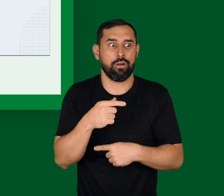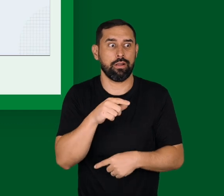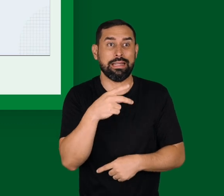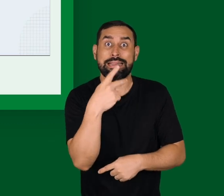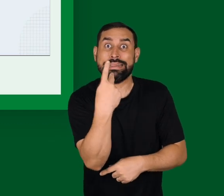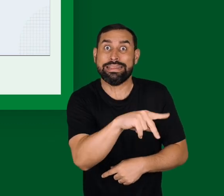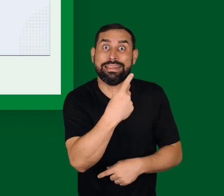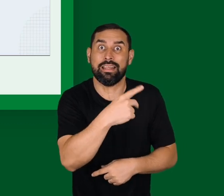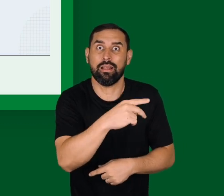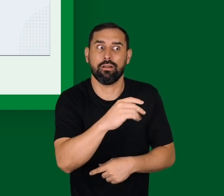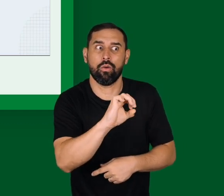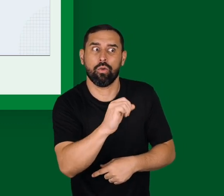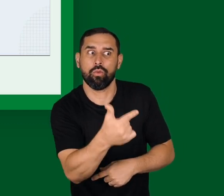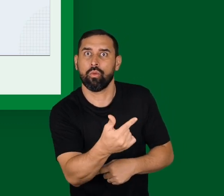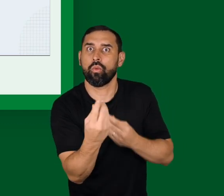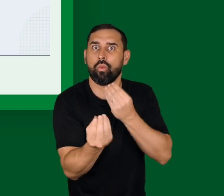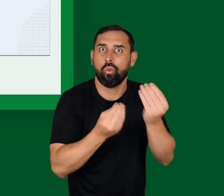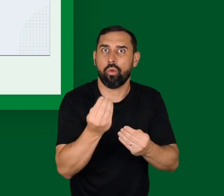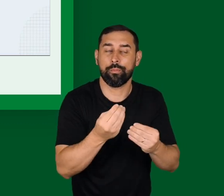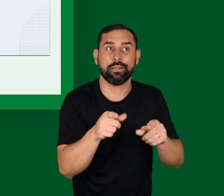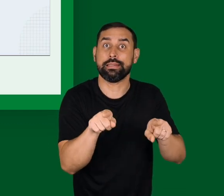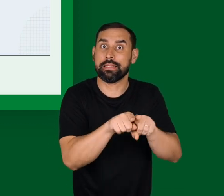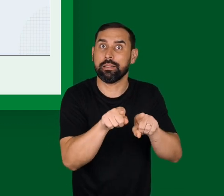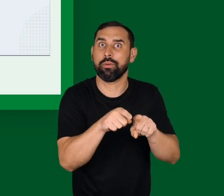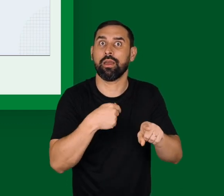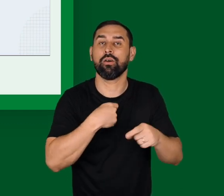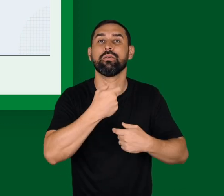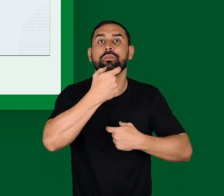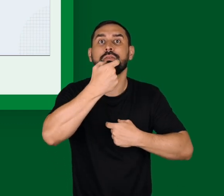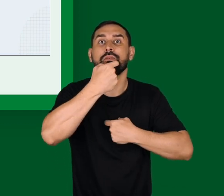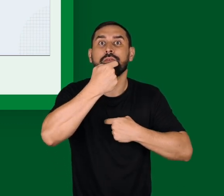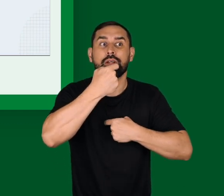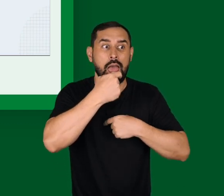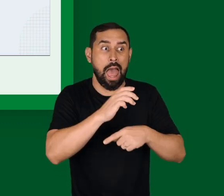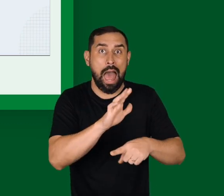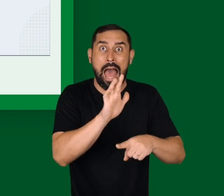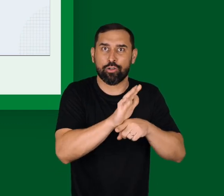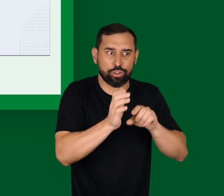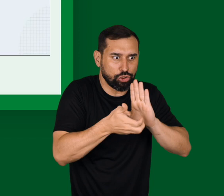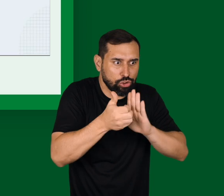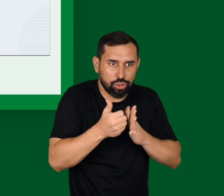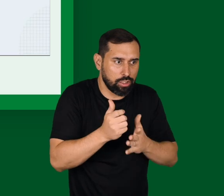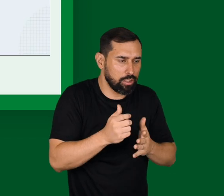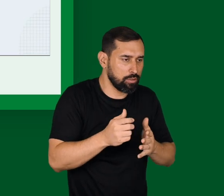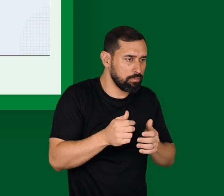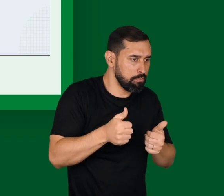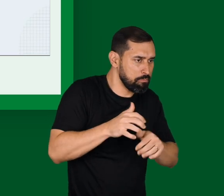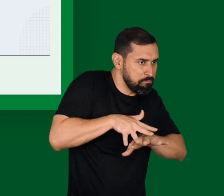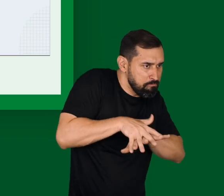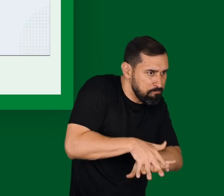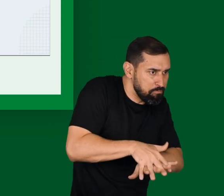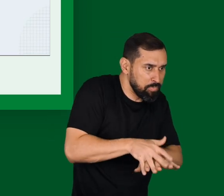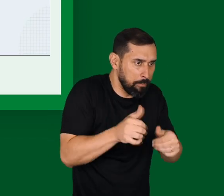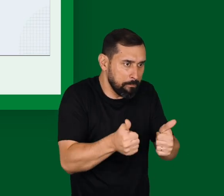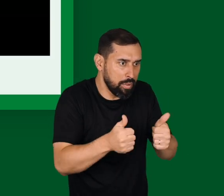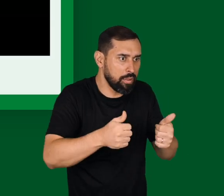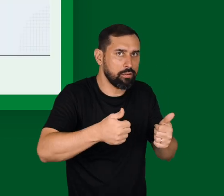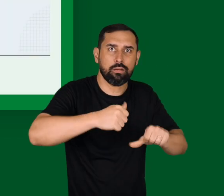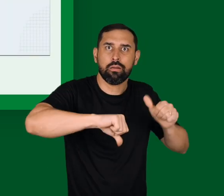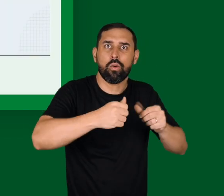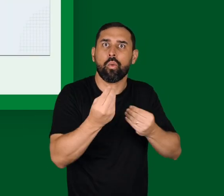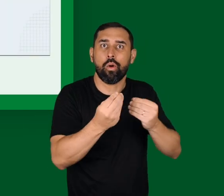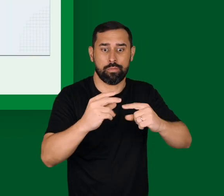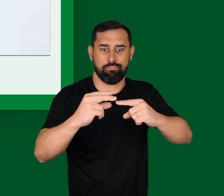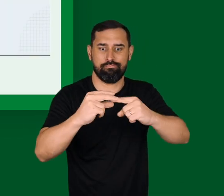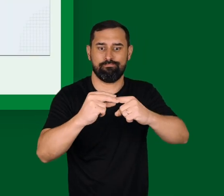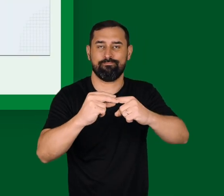para a gente tentar ver minimamente como é que está a oxigenação e se a nossa manobra básica de desobstrução da via aérea e as compressões